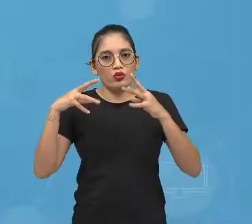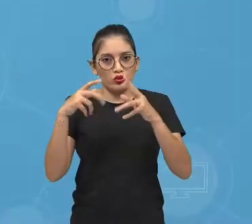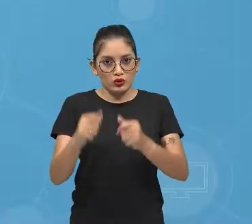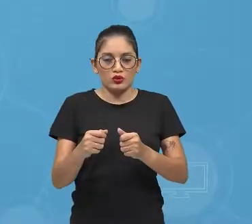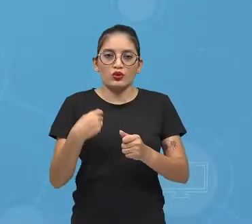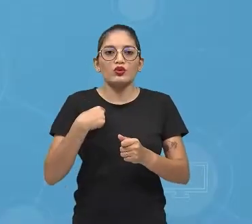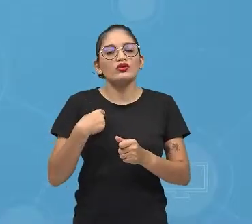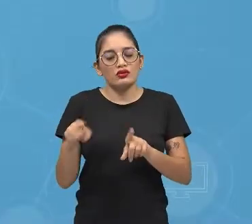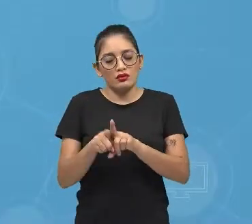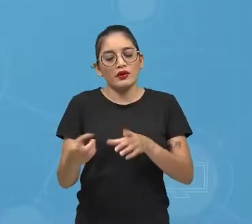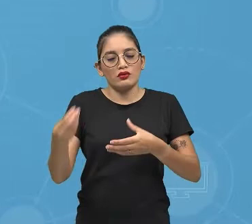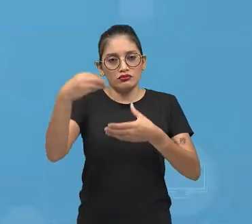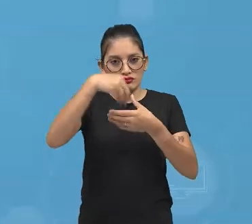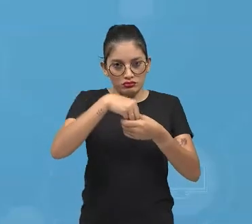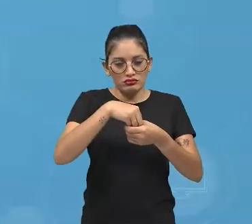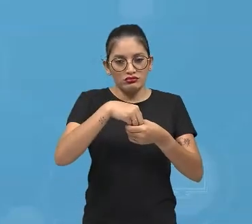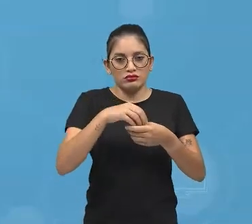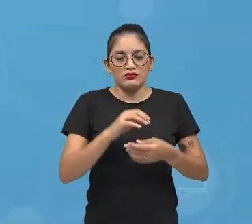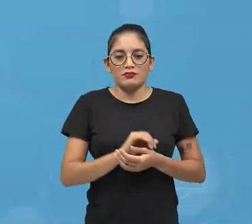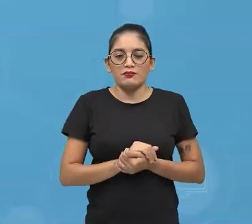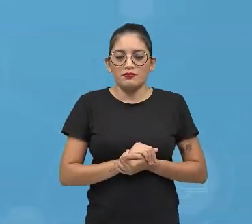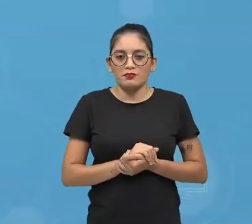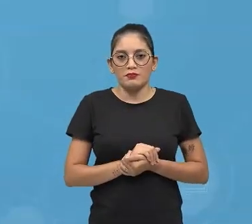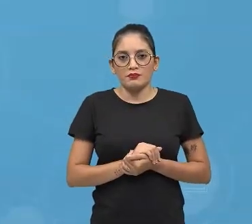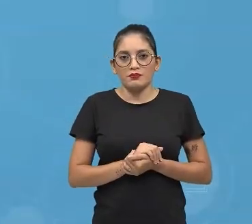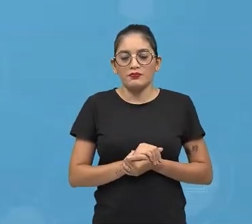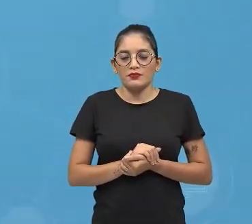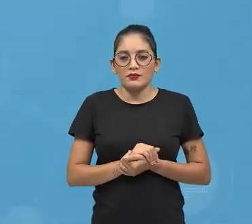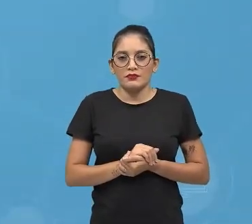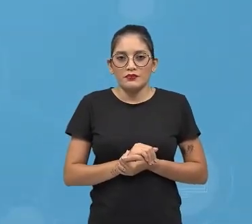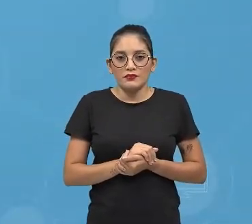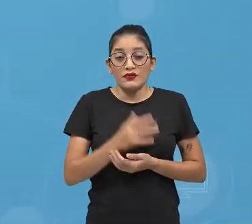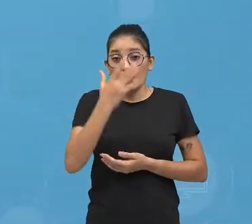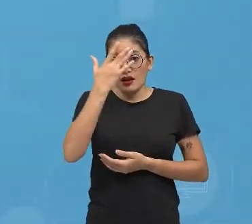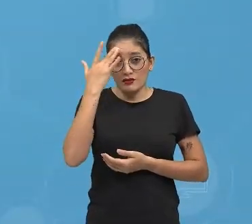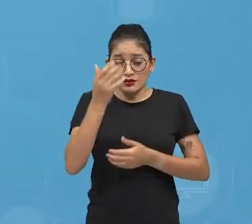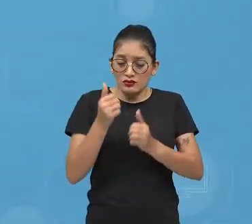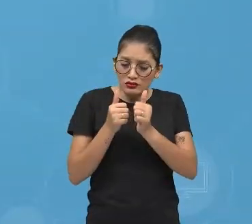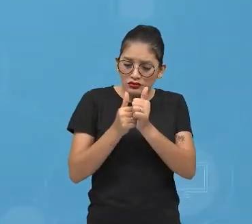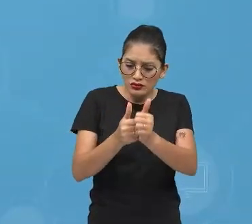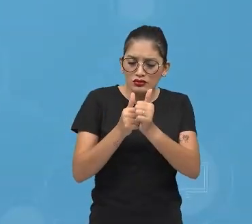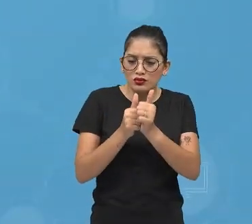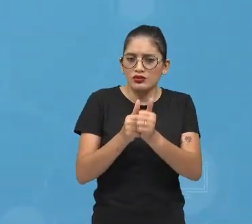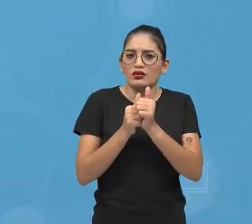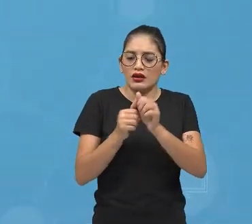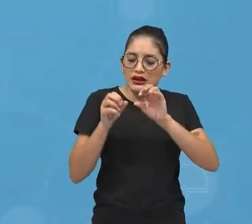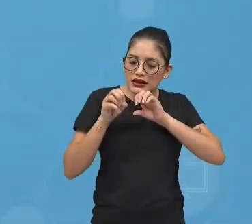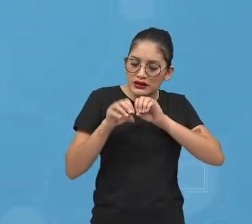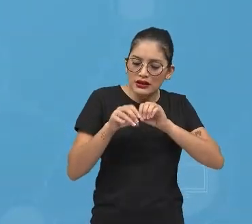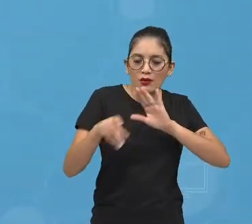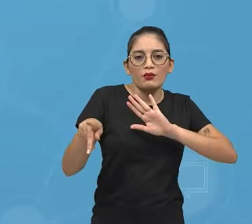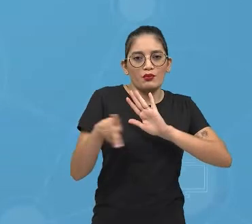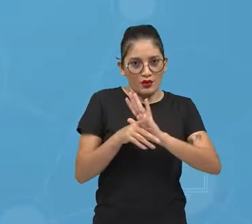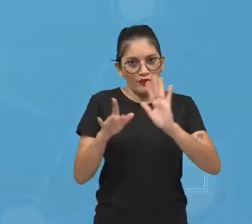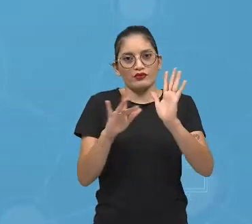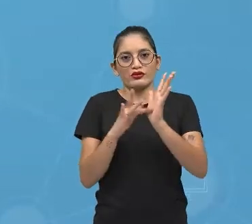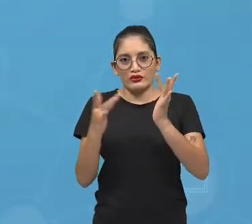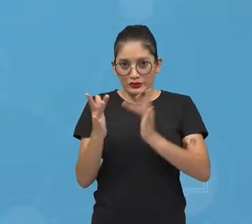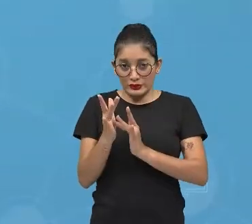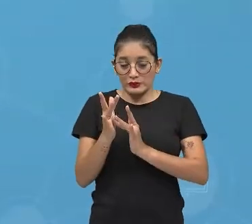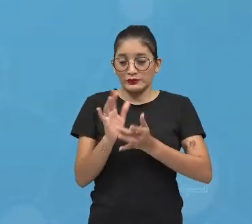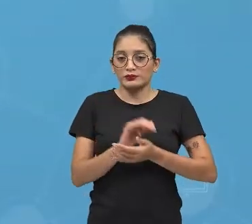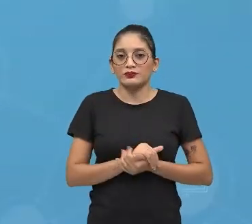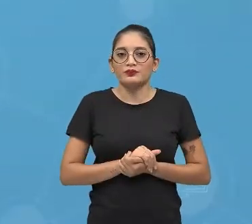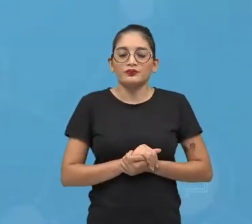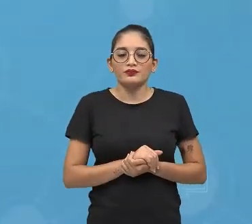estou me incluindo aí, são o quê? Aqueles que seguem os ensinamentos de Jesus.